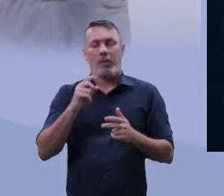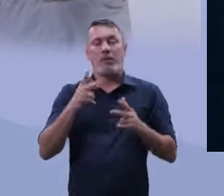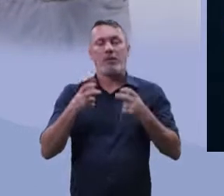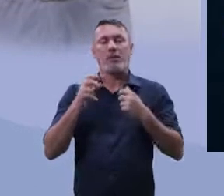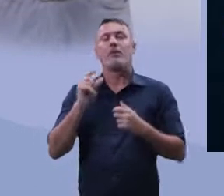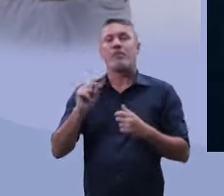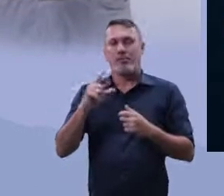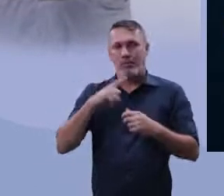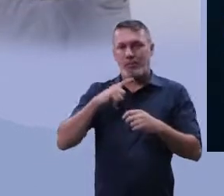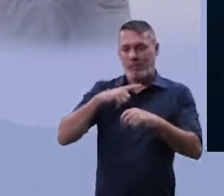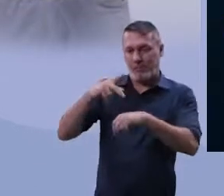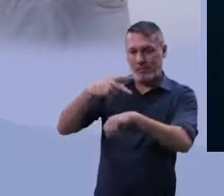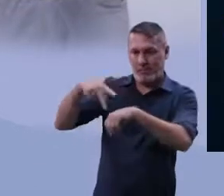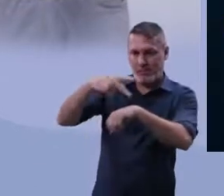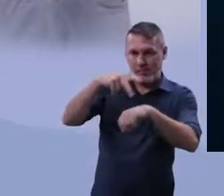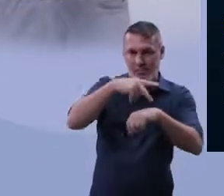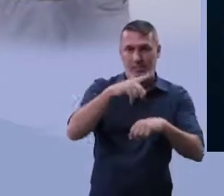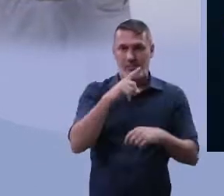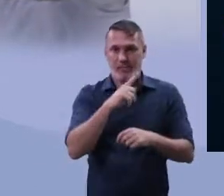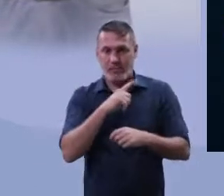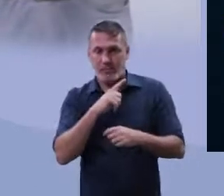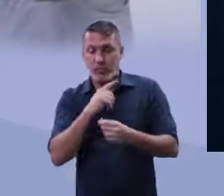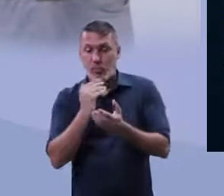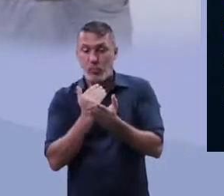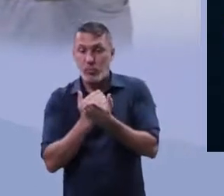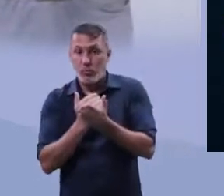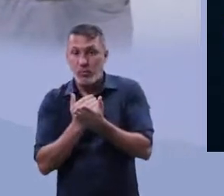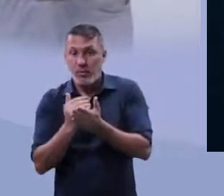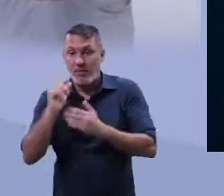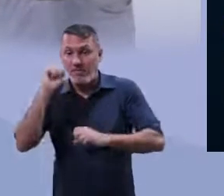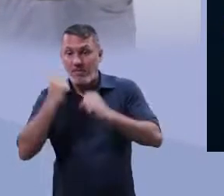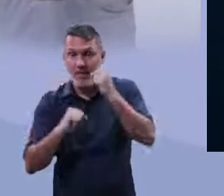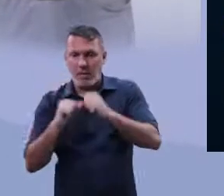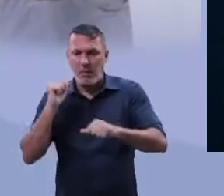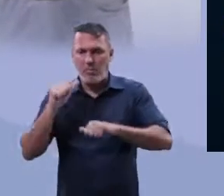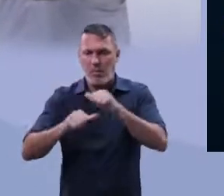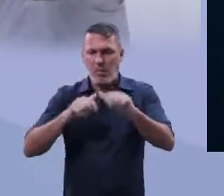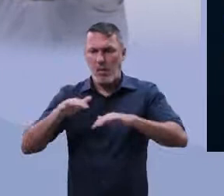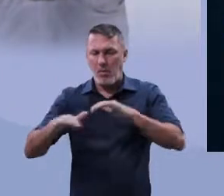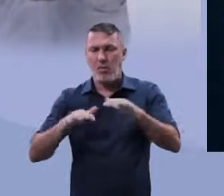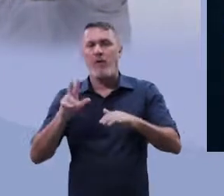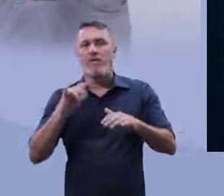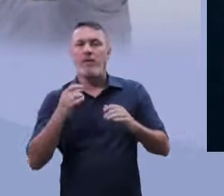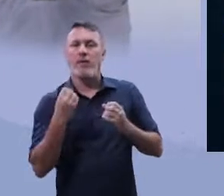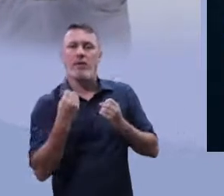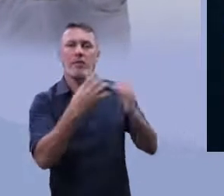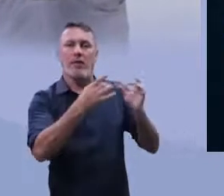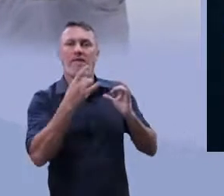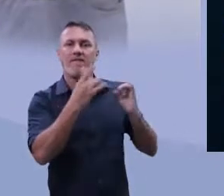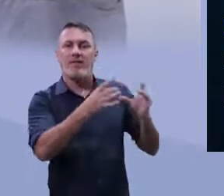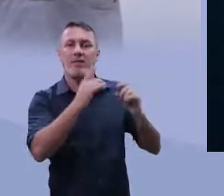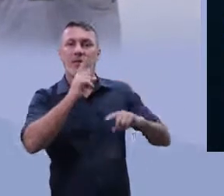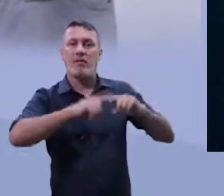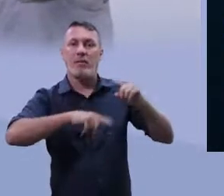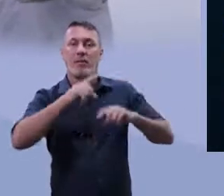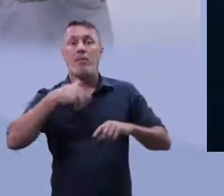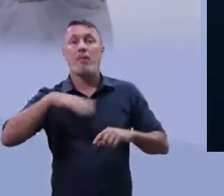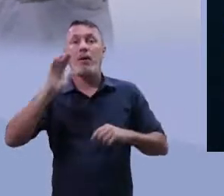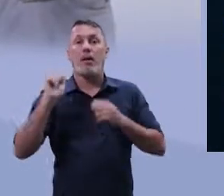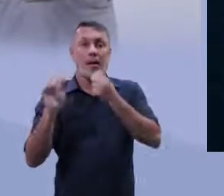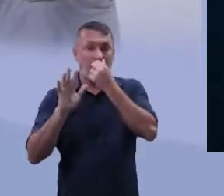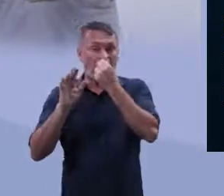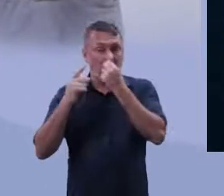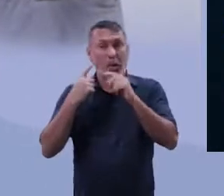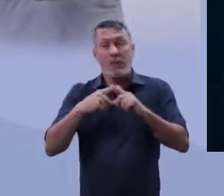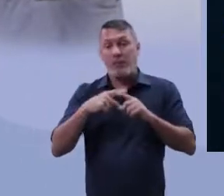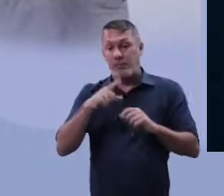começar a perceber que os países agora iniciando sua industrialização vão estar mandando produtos industrializados de maior